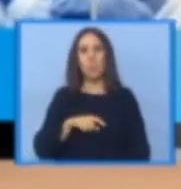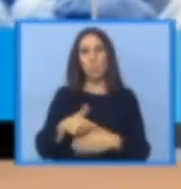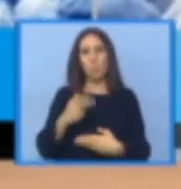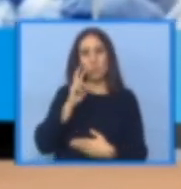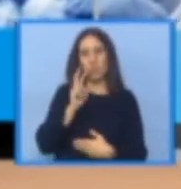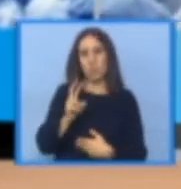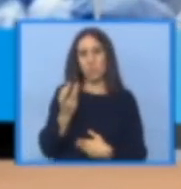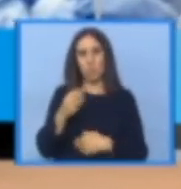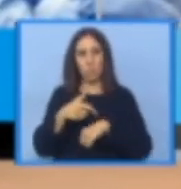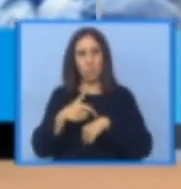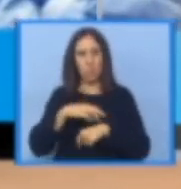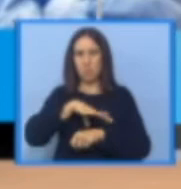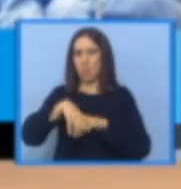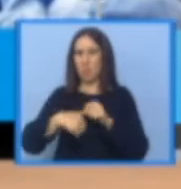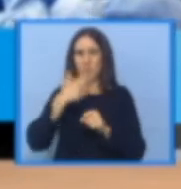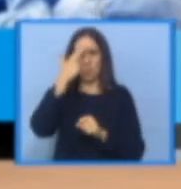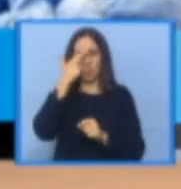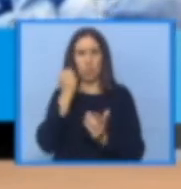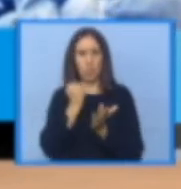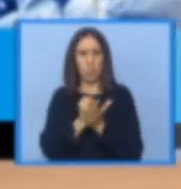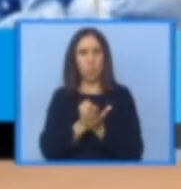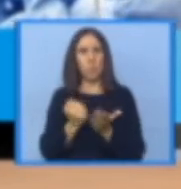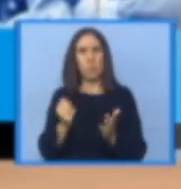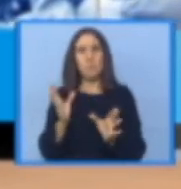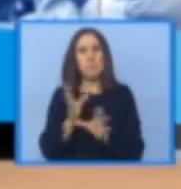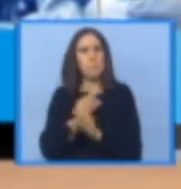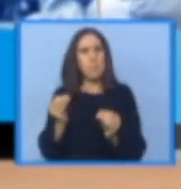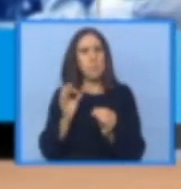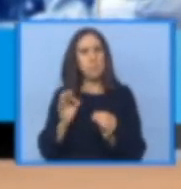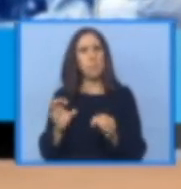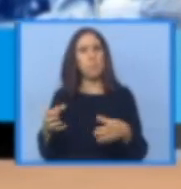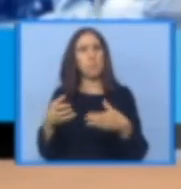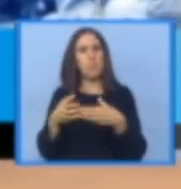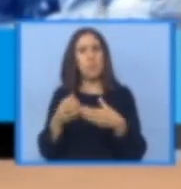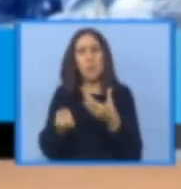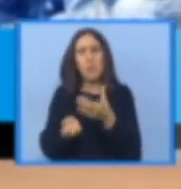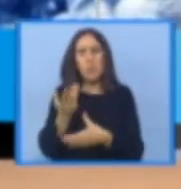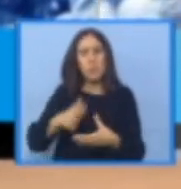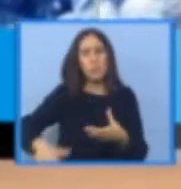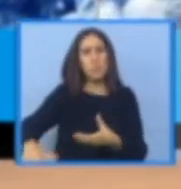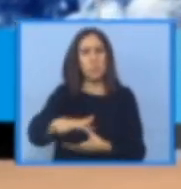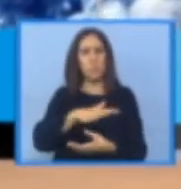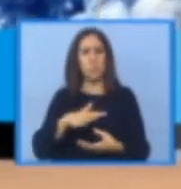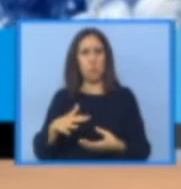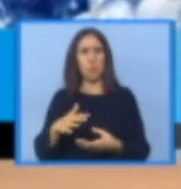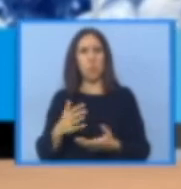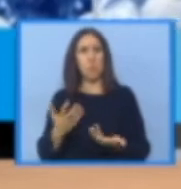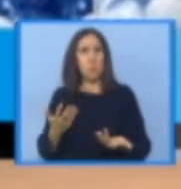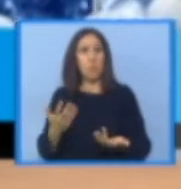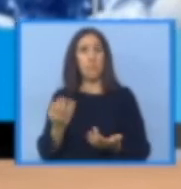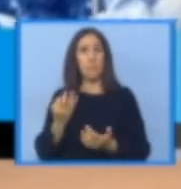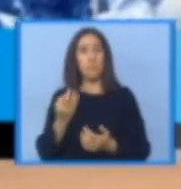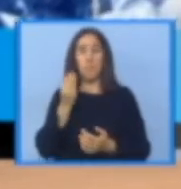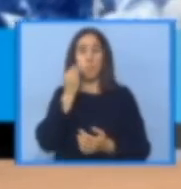a momentos tragicamente históricos em que é um desaparecimento de uma comunidade que nasceu naquela zona e que,